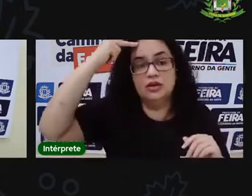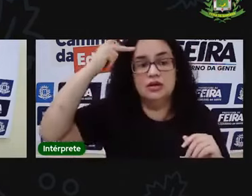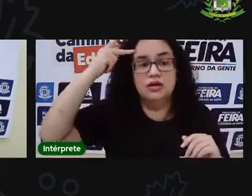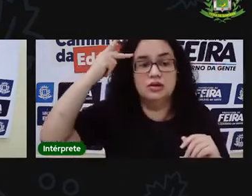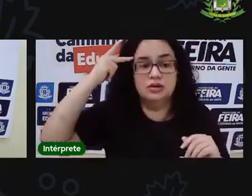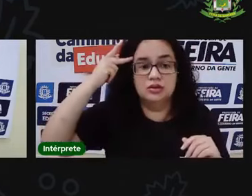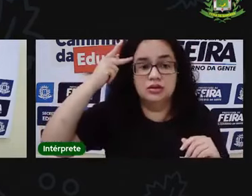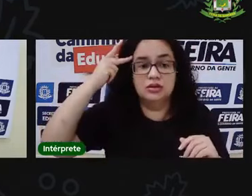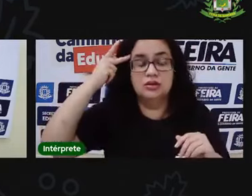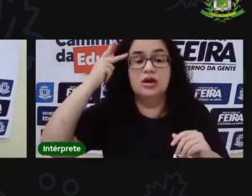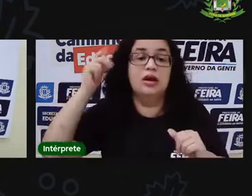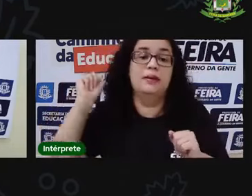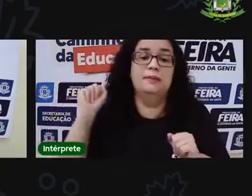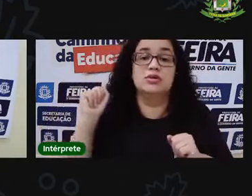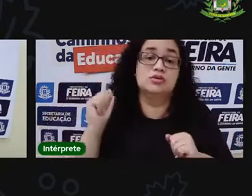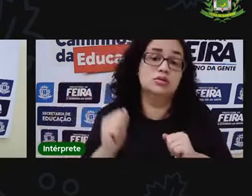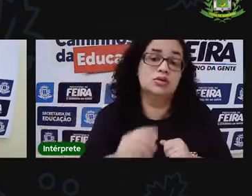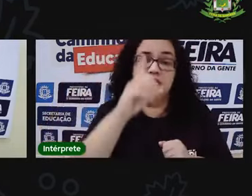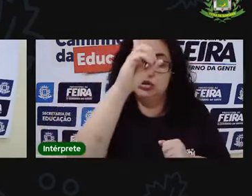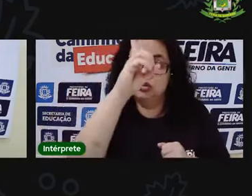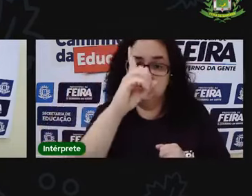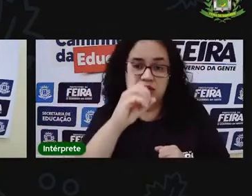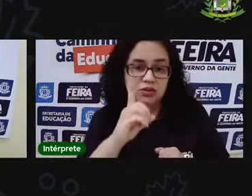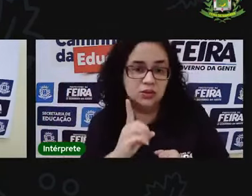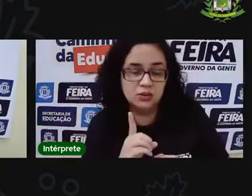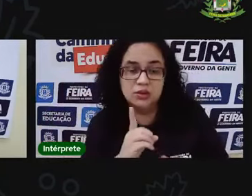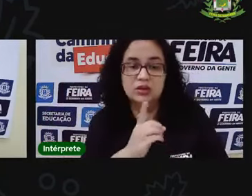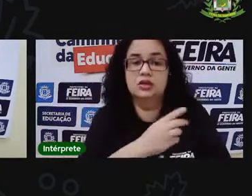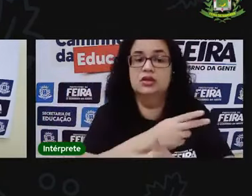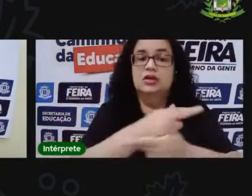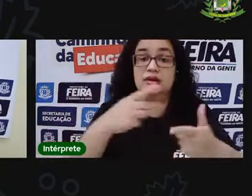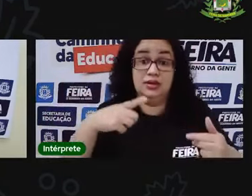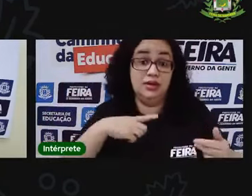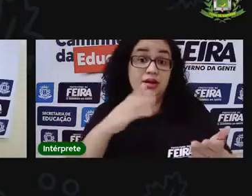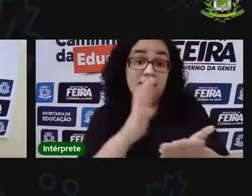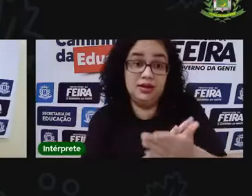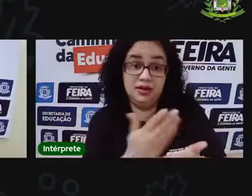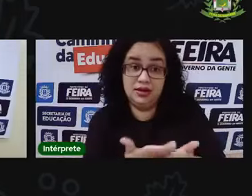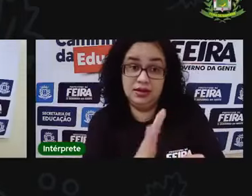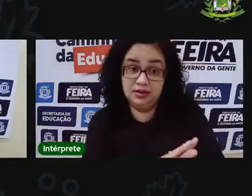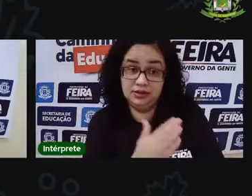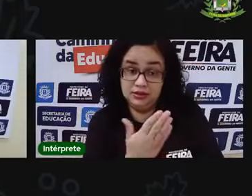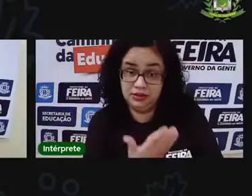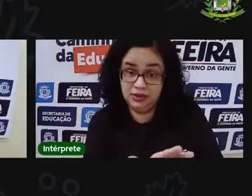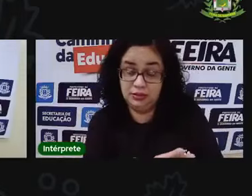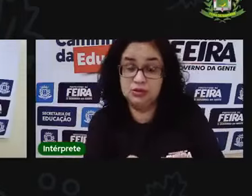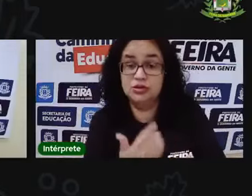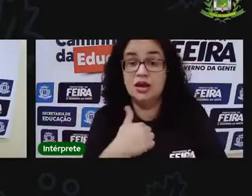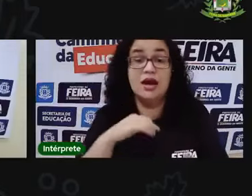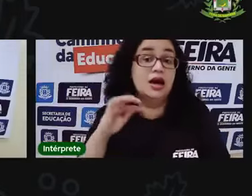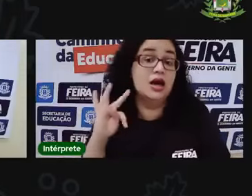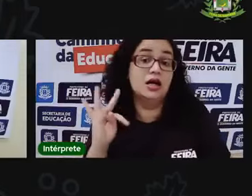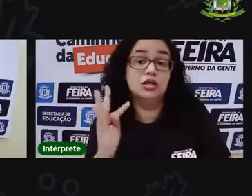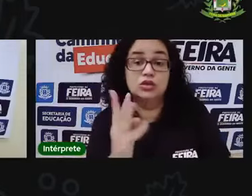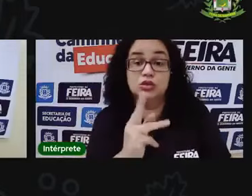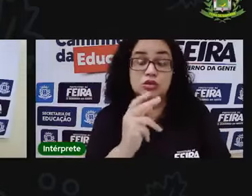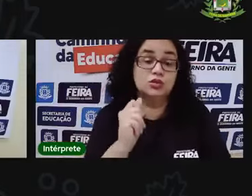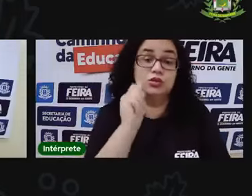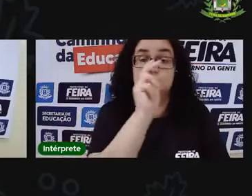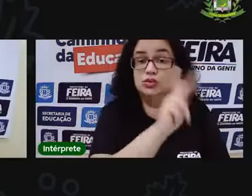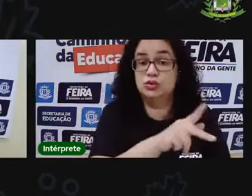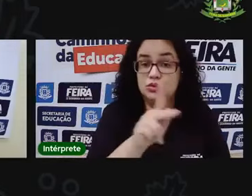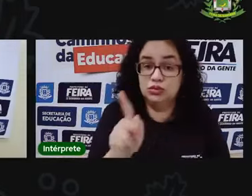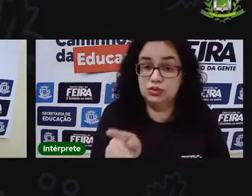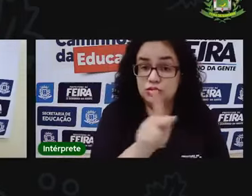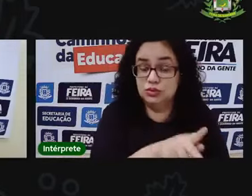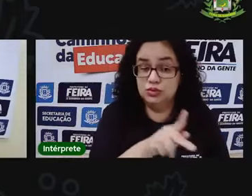da gestão, enfim, a nossa querida intérprete, não é? A todos os professores,